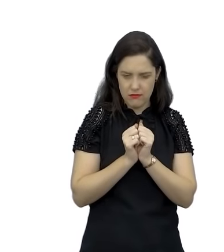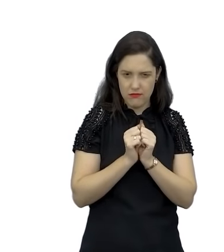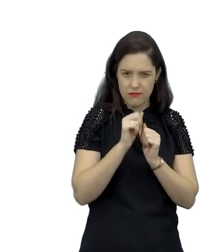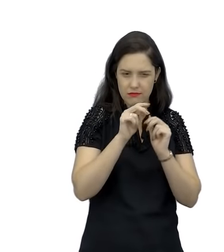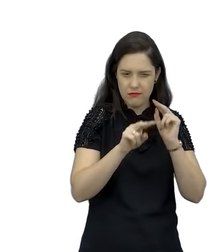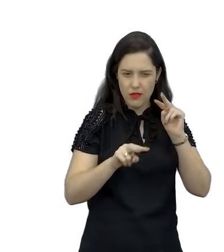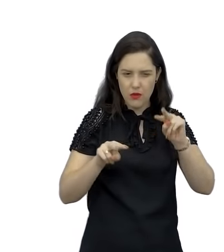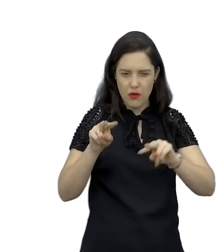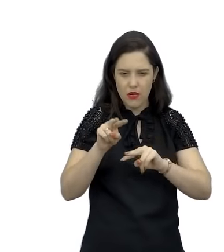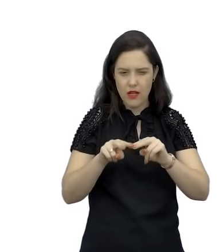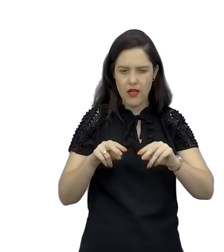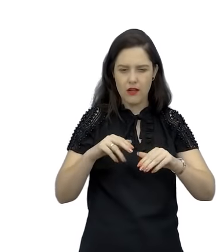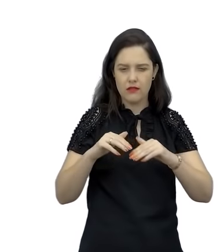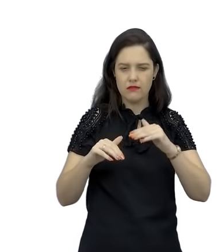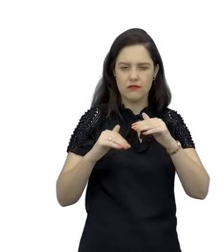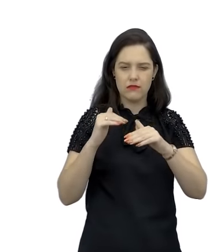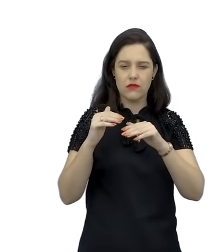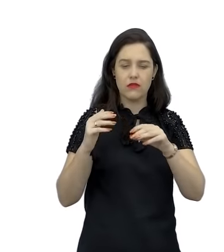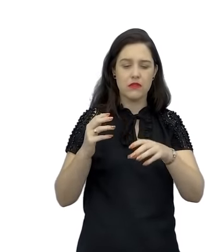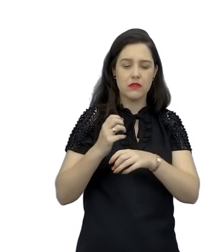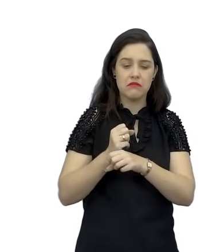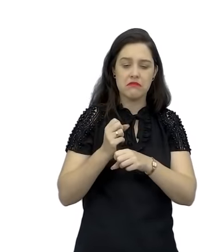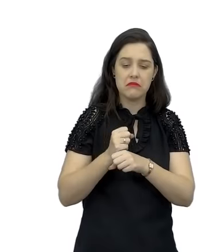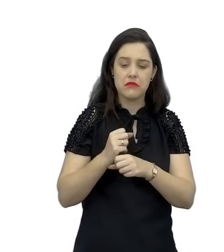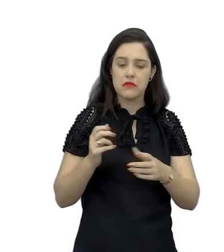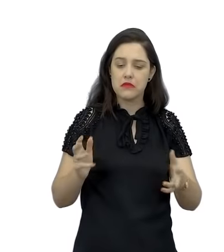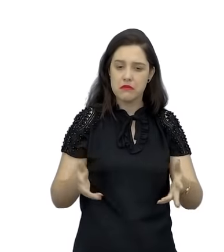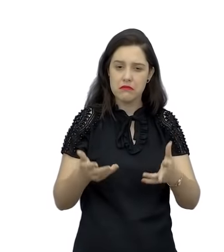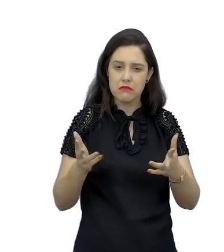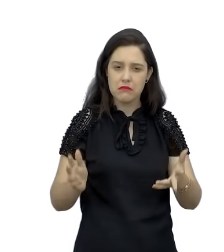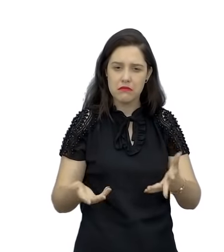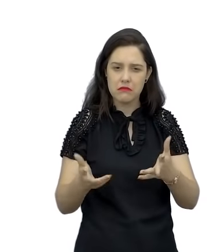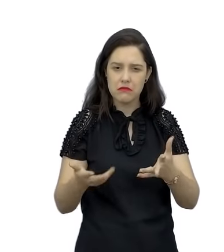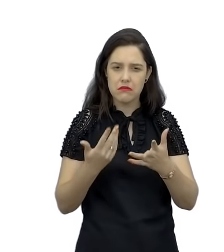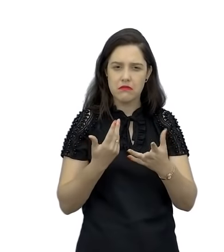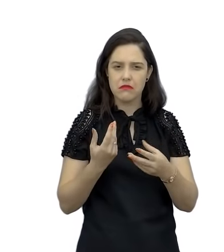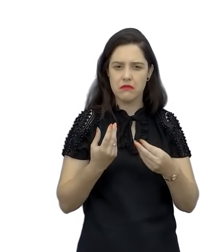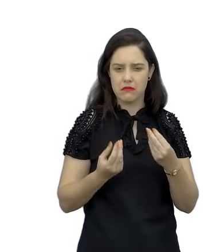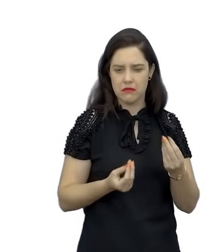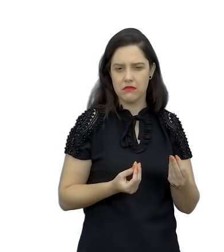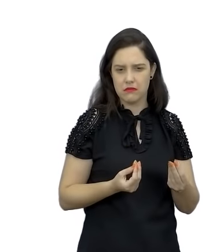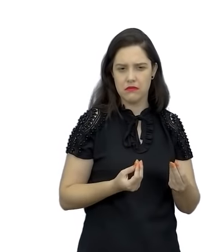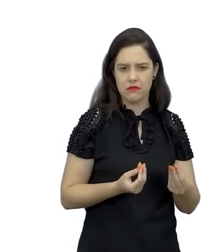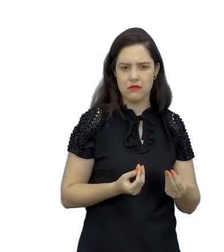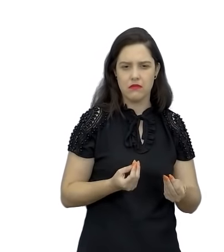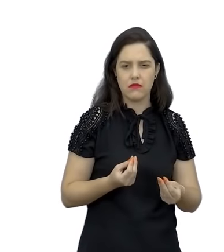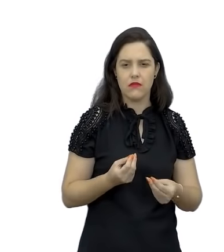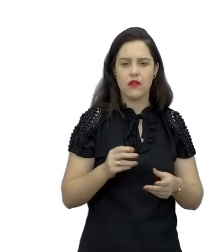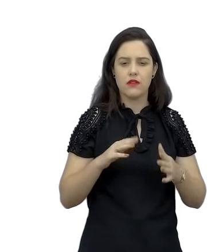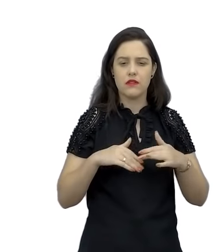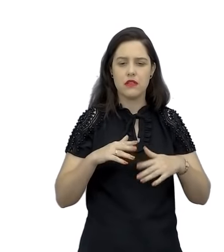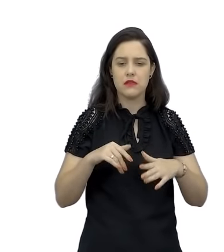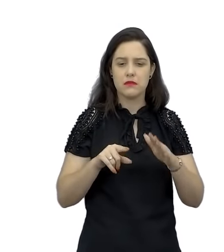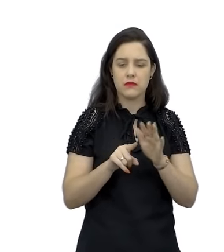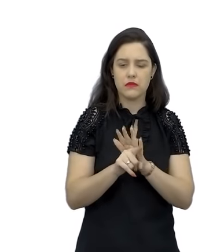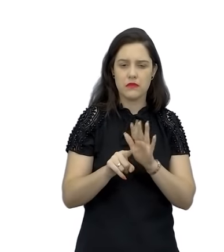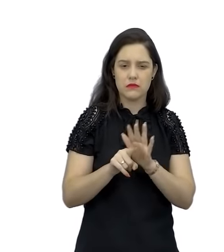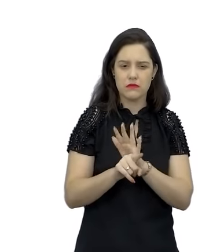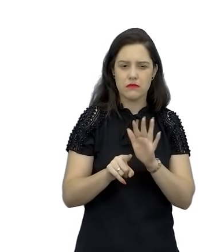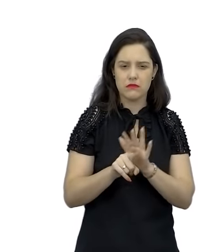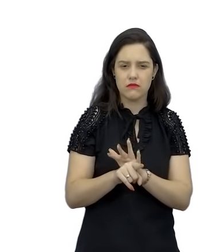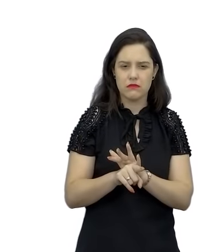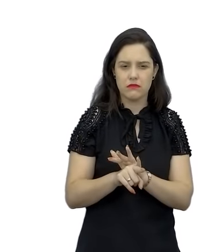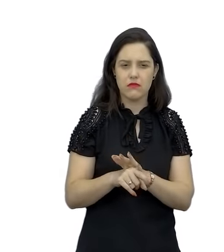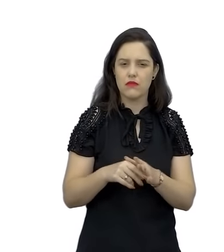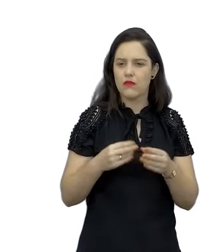olhando esse movimento, incentivando os alunos, né, com boas perguntas, né? É dessa forma, só